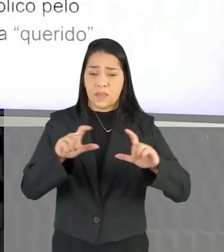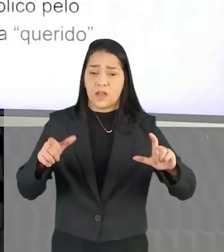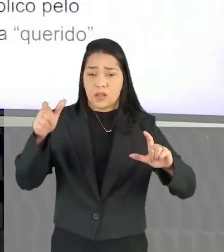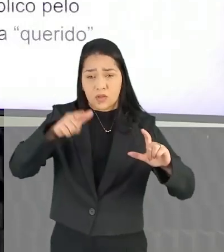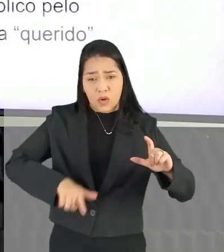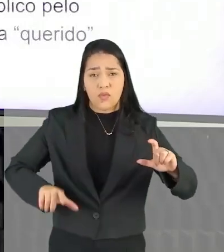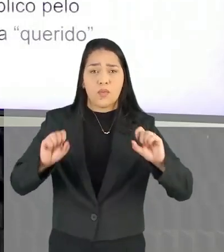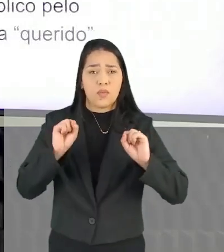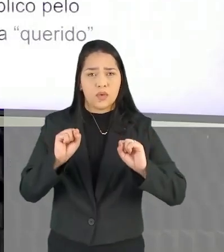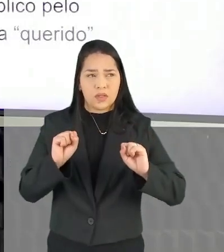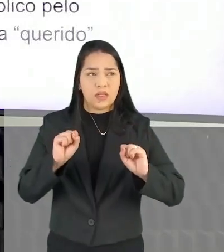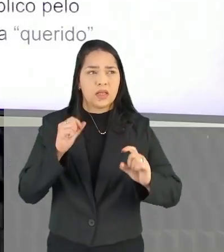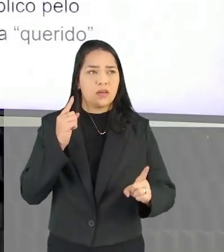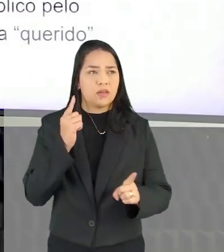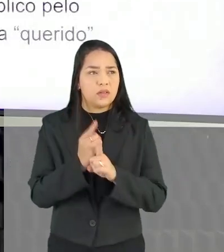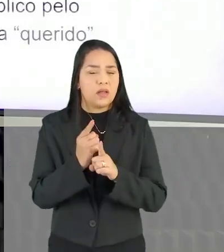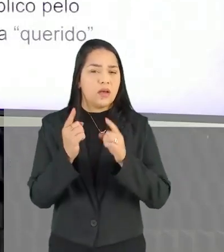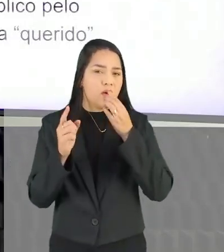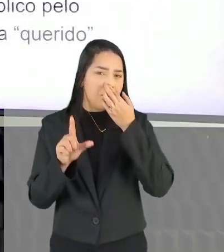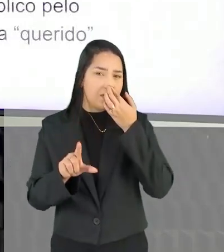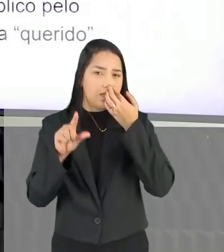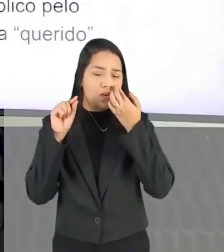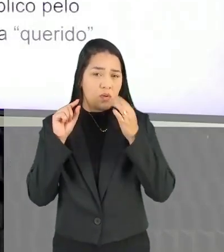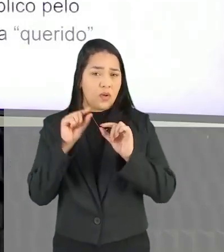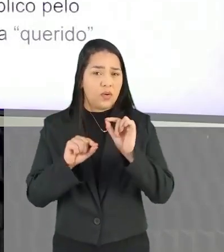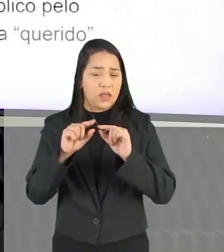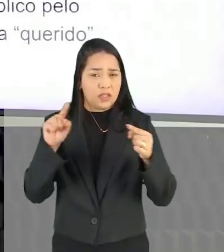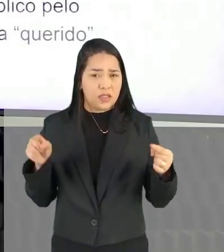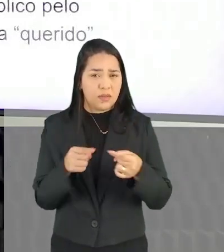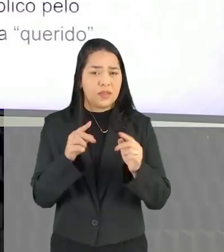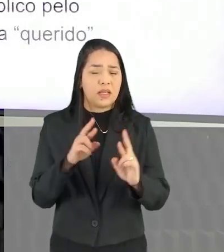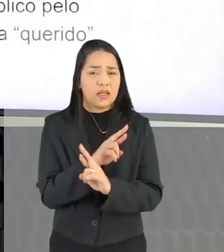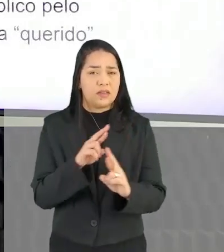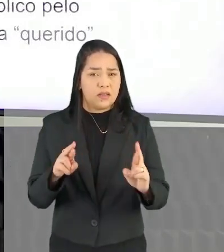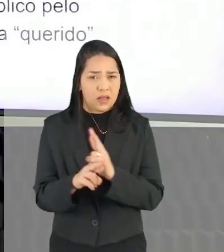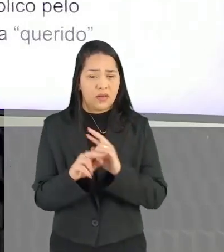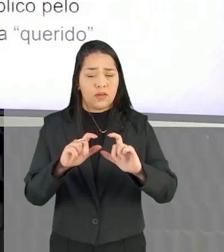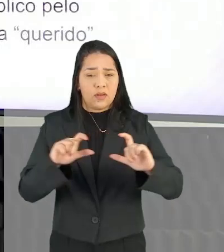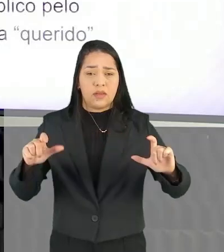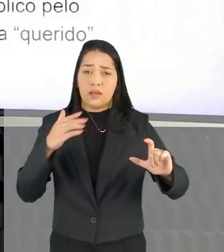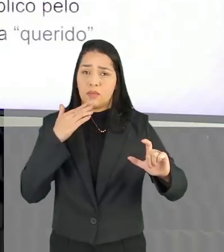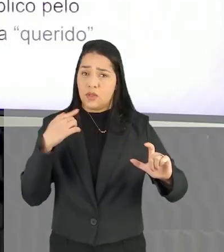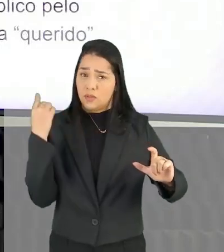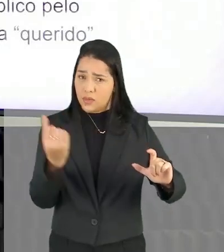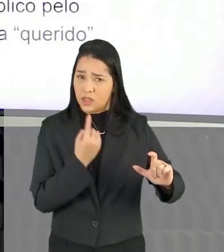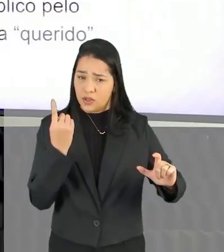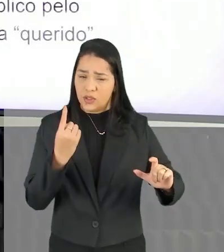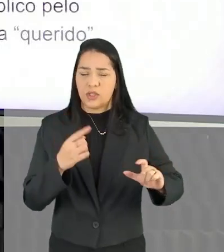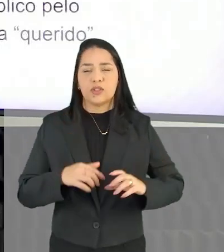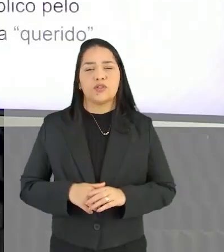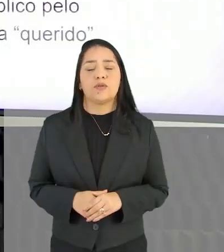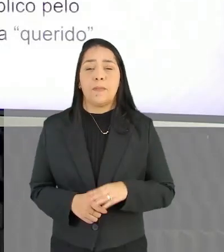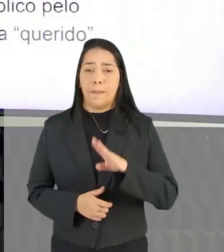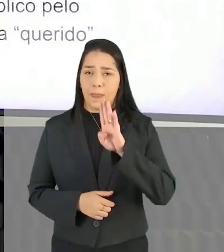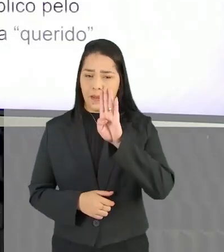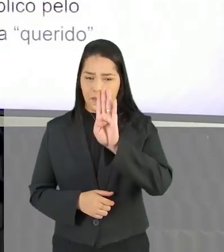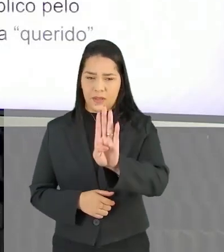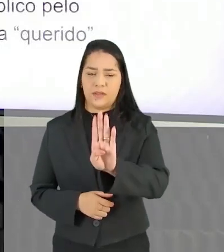novamente para a gente poder achar uma alternativa que está diretamente relacionada com o que o enunciado está pedindo para a gente. Letra